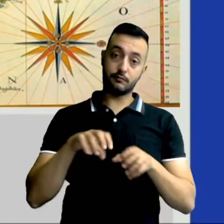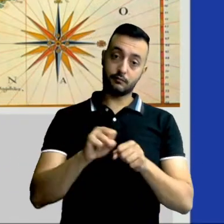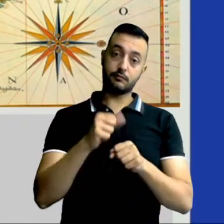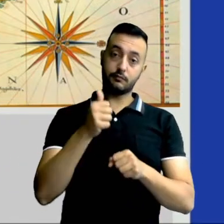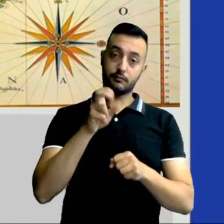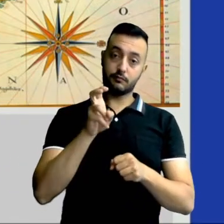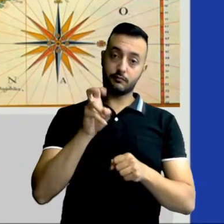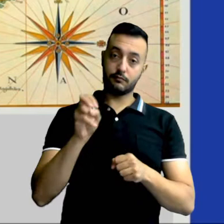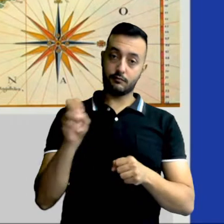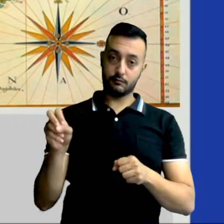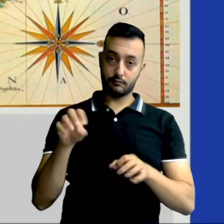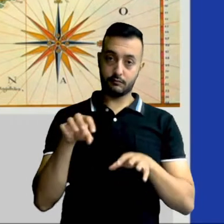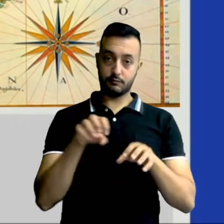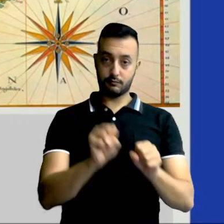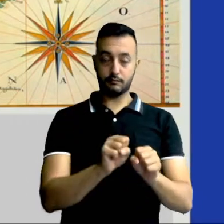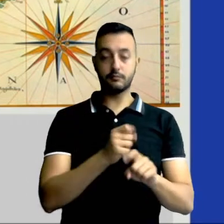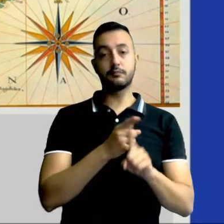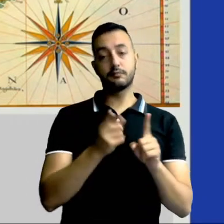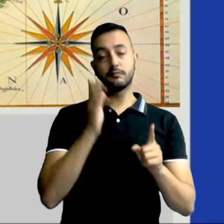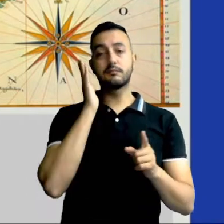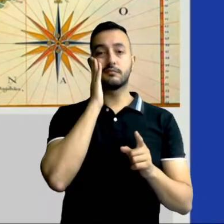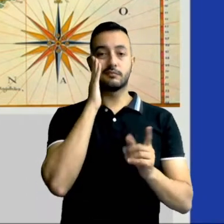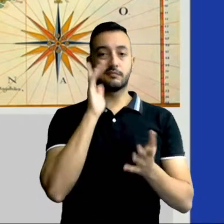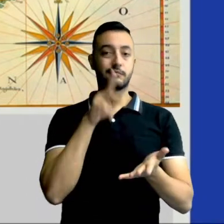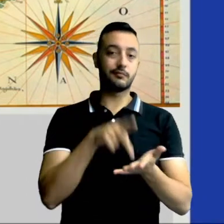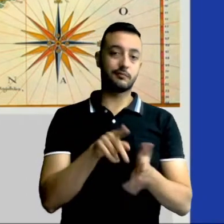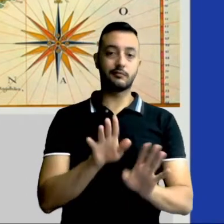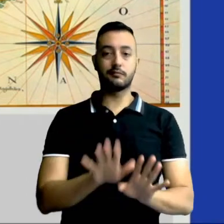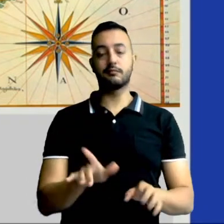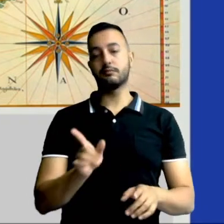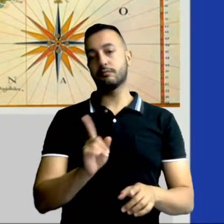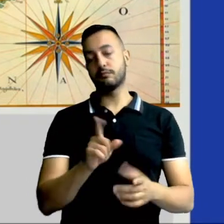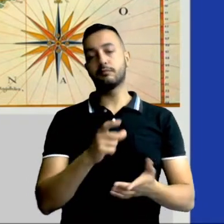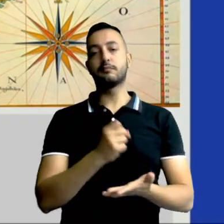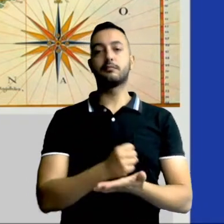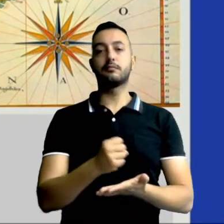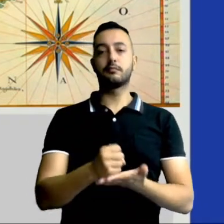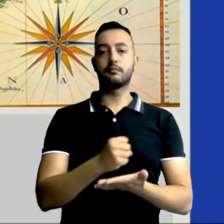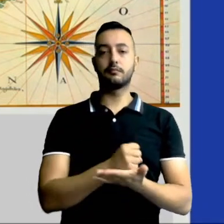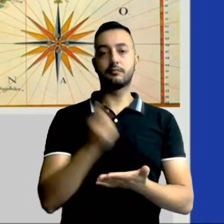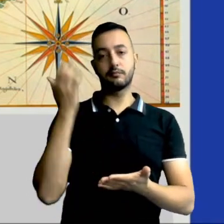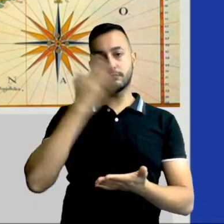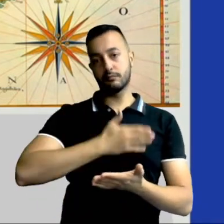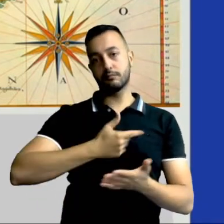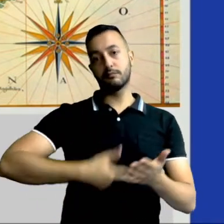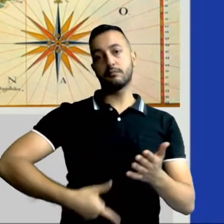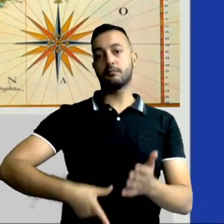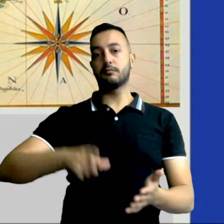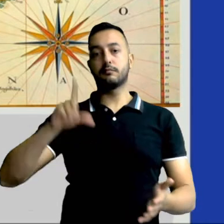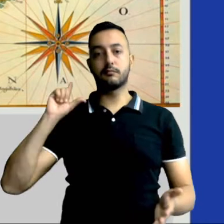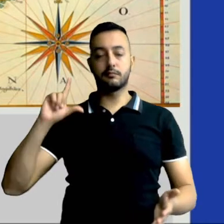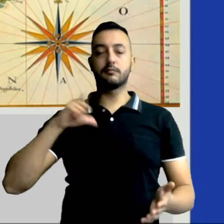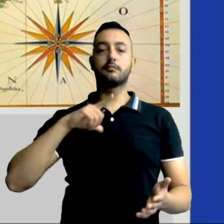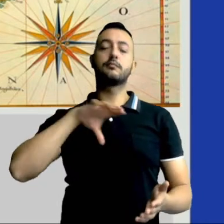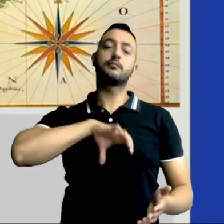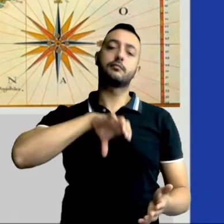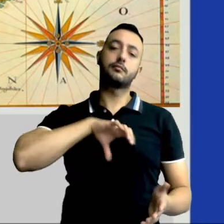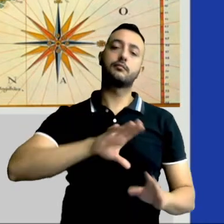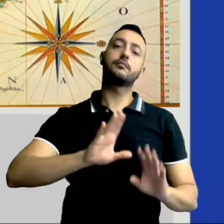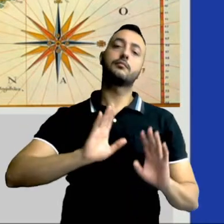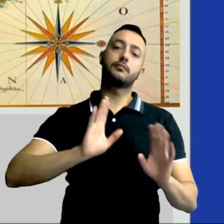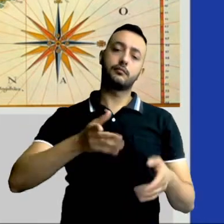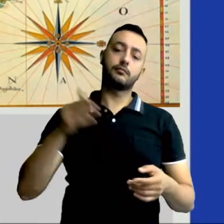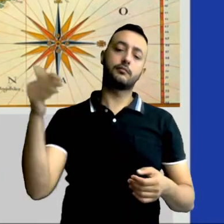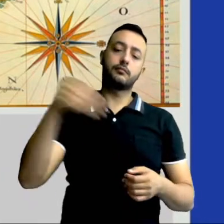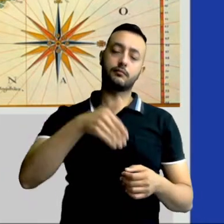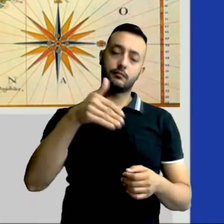conquistado em 1500 mas a gente sabe que não foi bem assim tá então a documento que comprova que antes disso nem os portugueses já